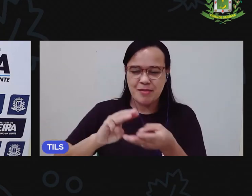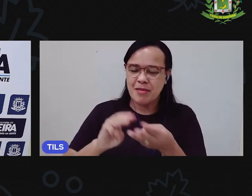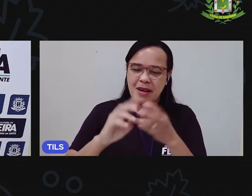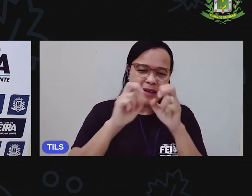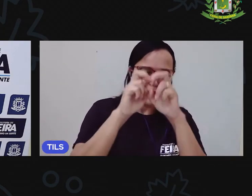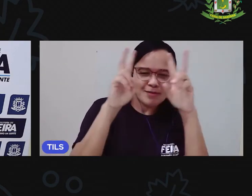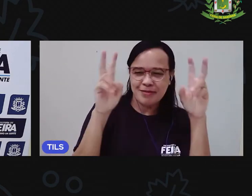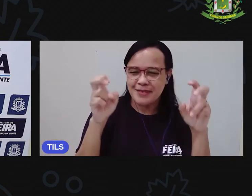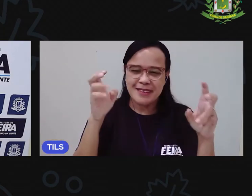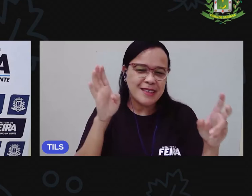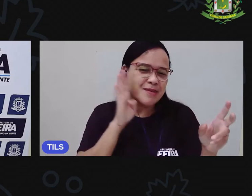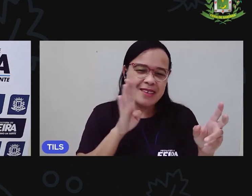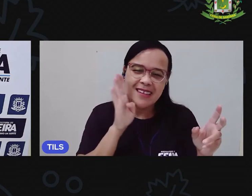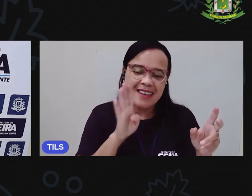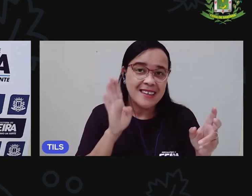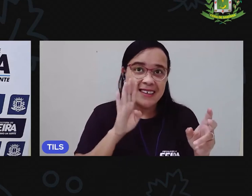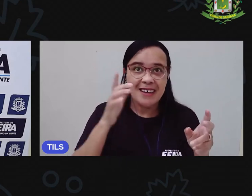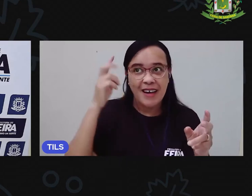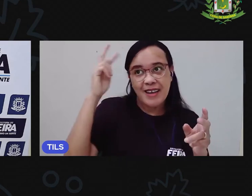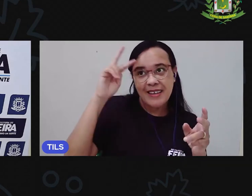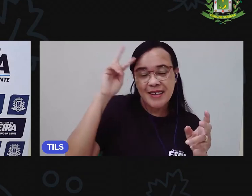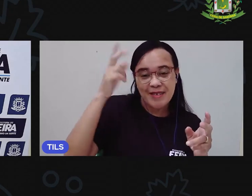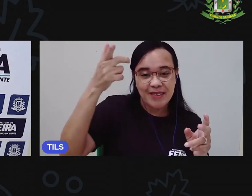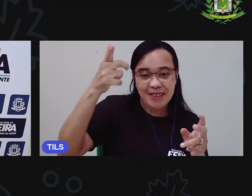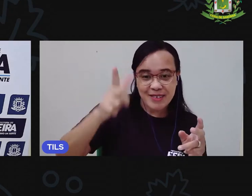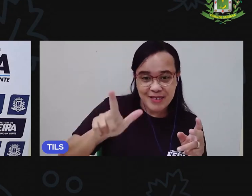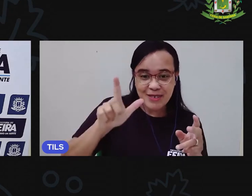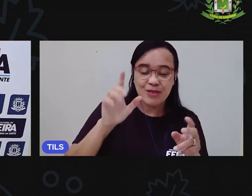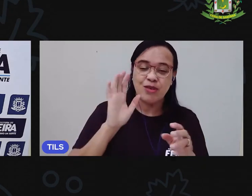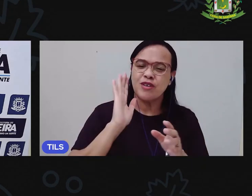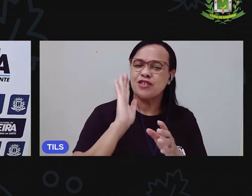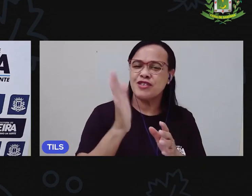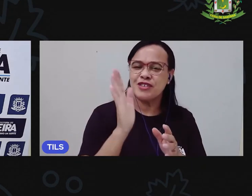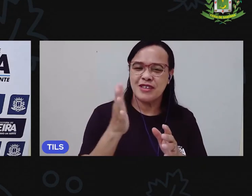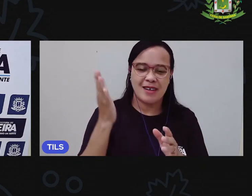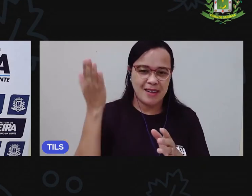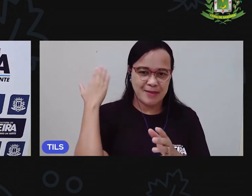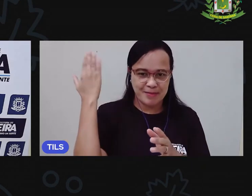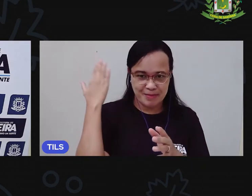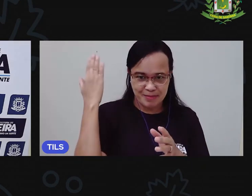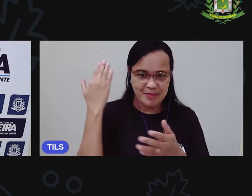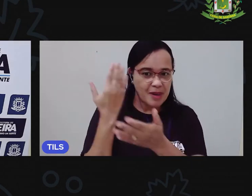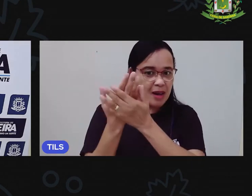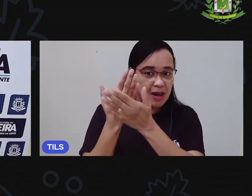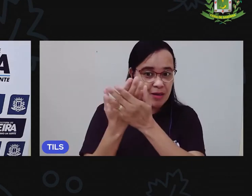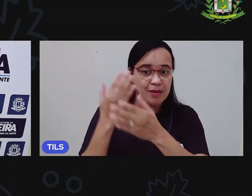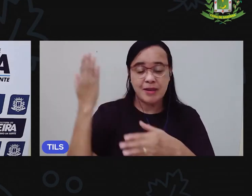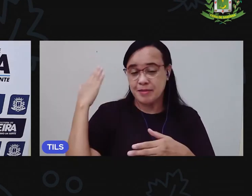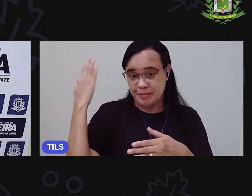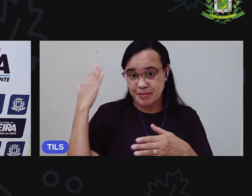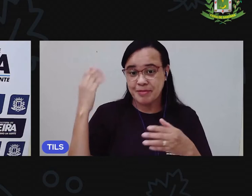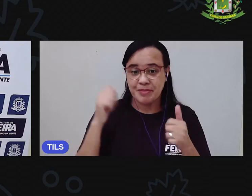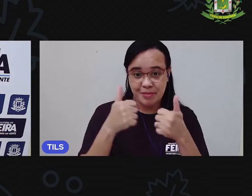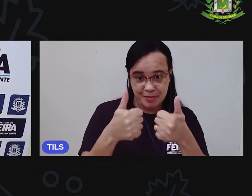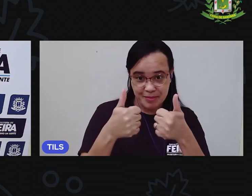legal. Vamos relembrar também um assunto que a gente já trabalhou em uma outra aula, tá